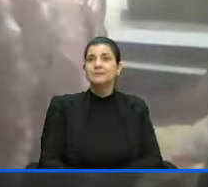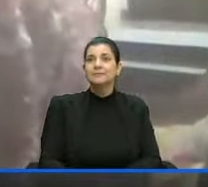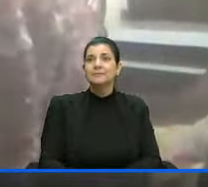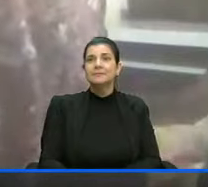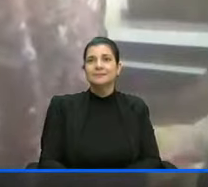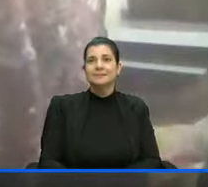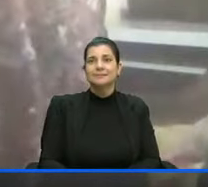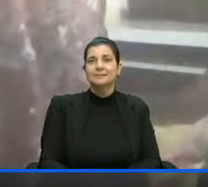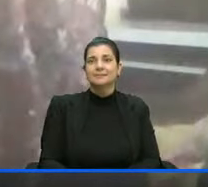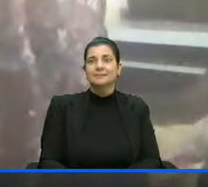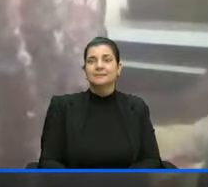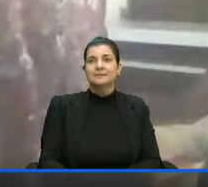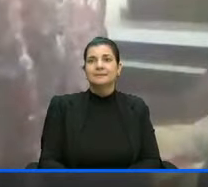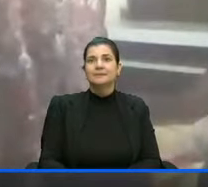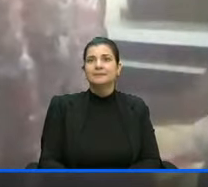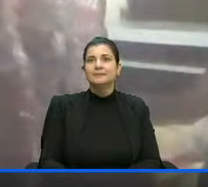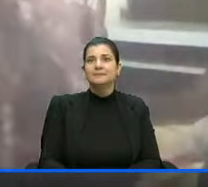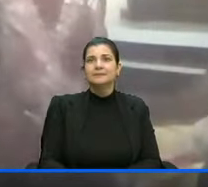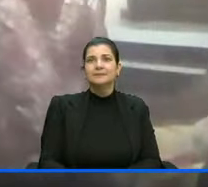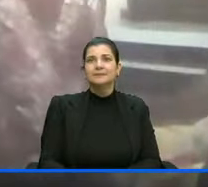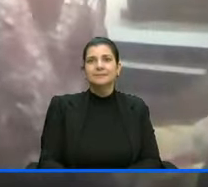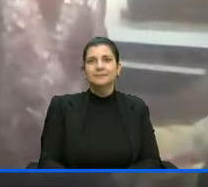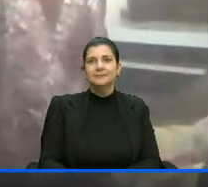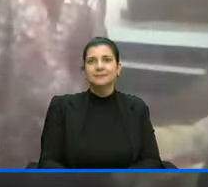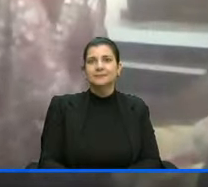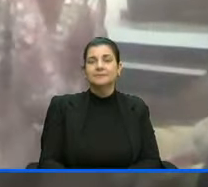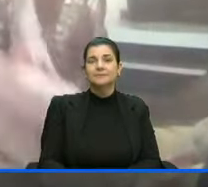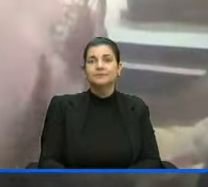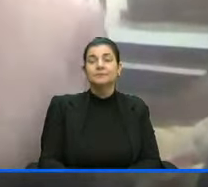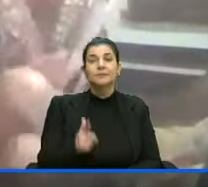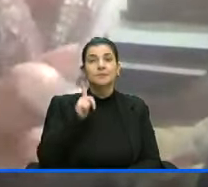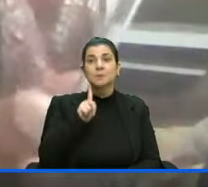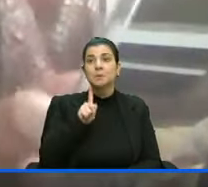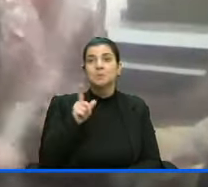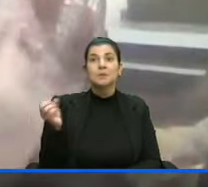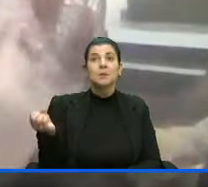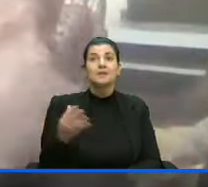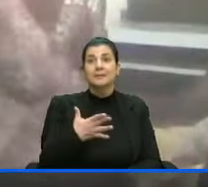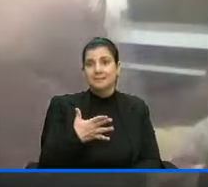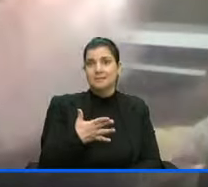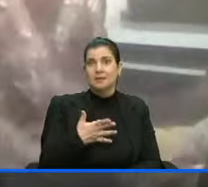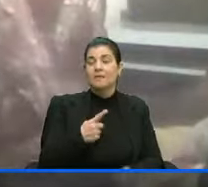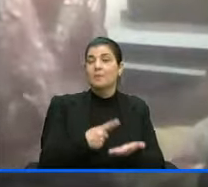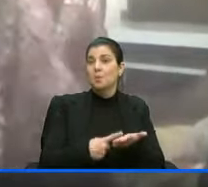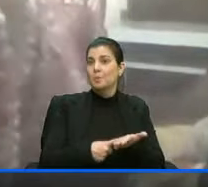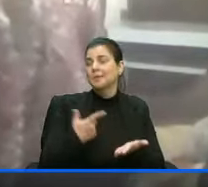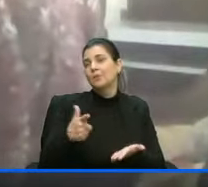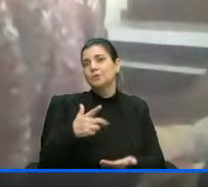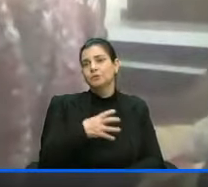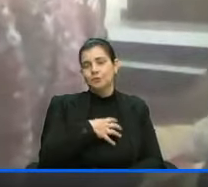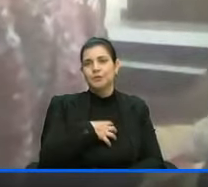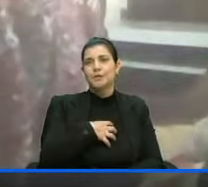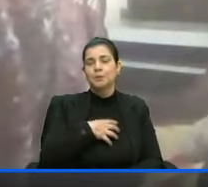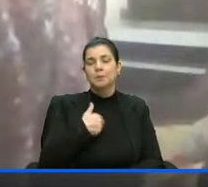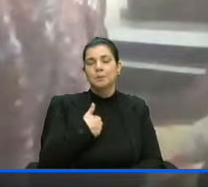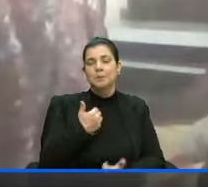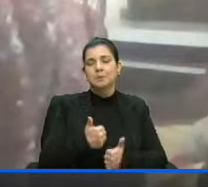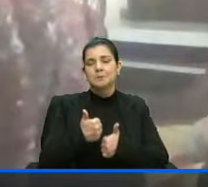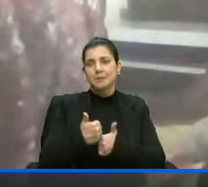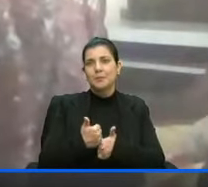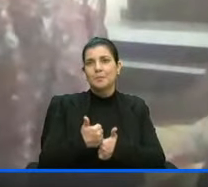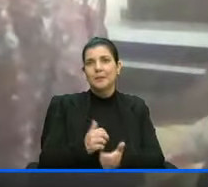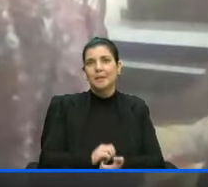É toda a vida terça-feira de tarde, né? Então, eu não consigo atualizar, eu vou combinar um outro jeito para atuar junto